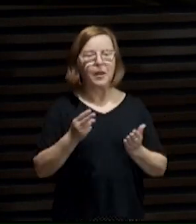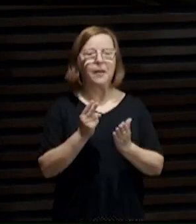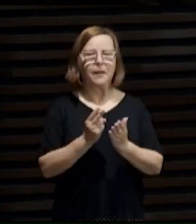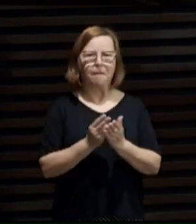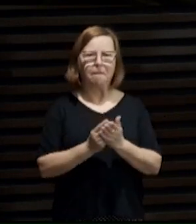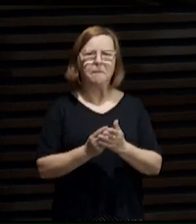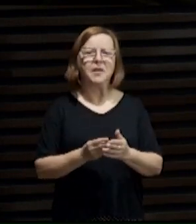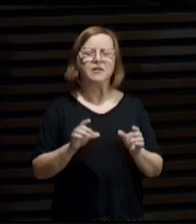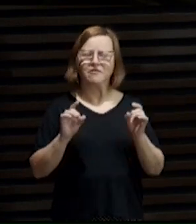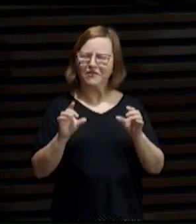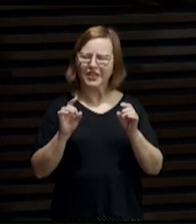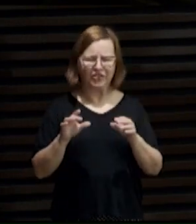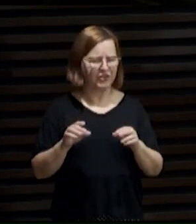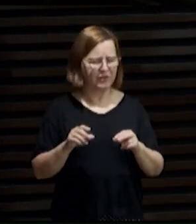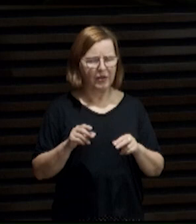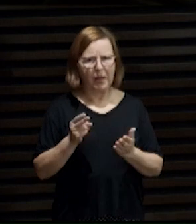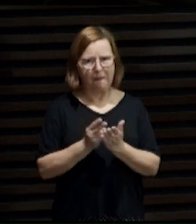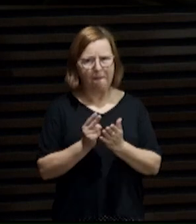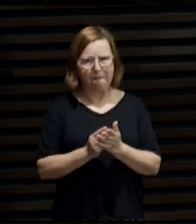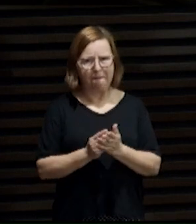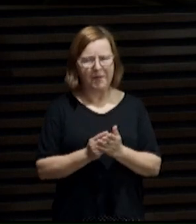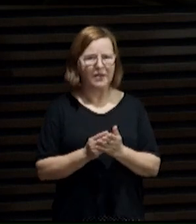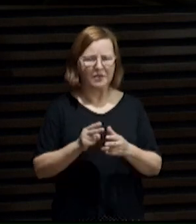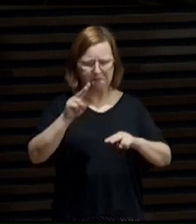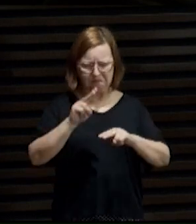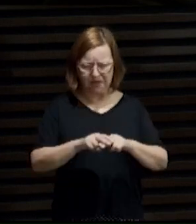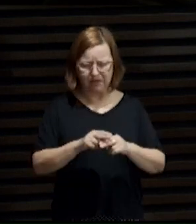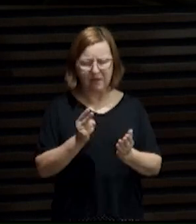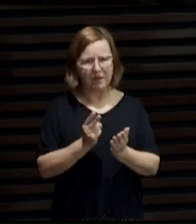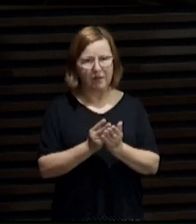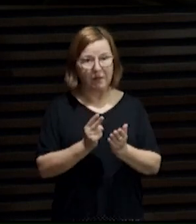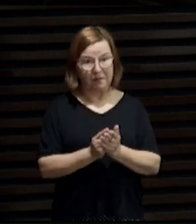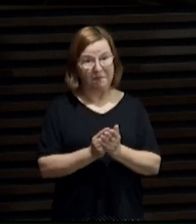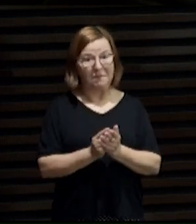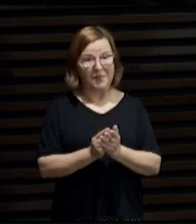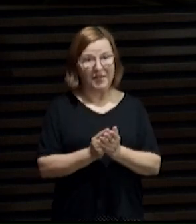preso, próspero sendo humilhado, próspero sendo governador.